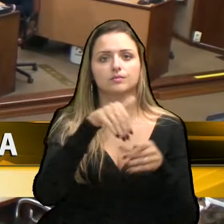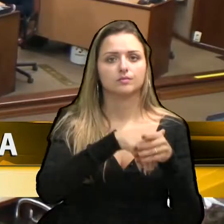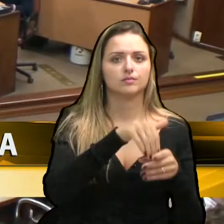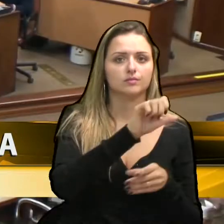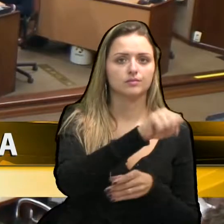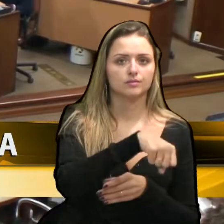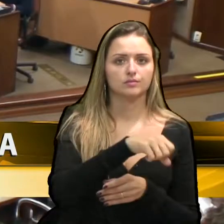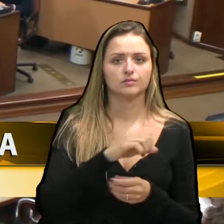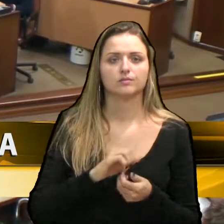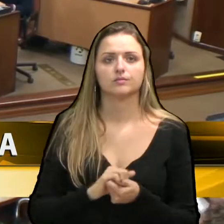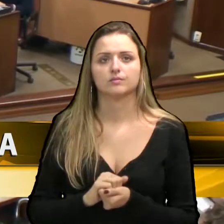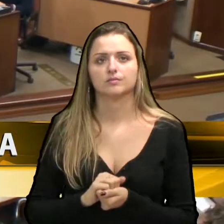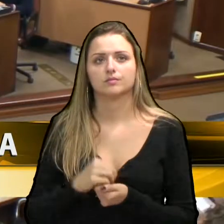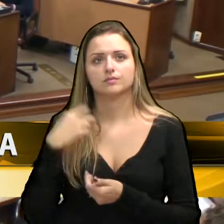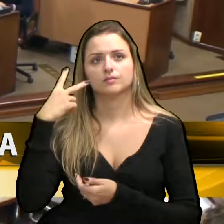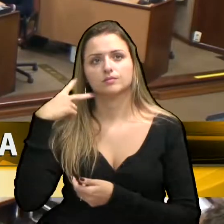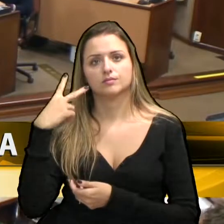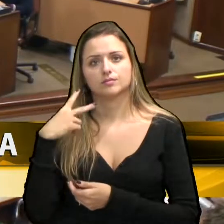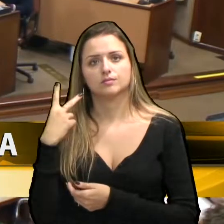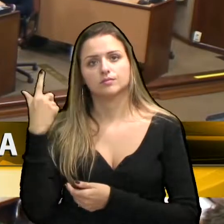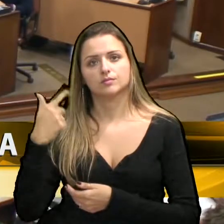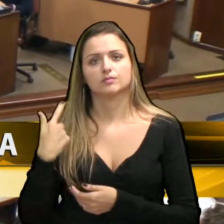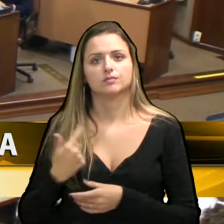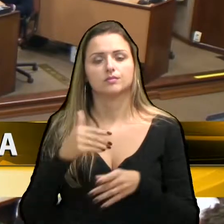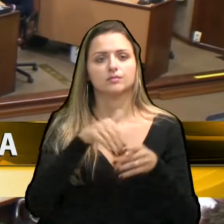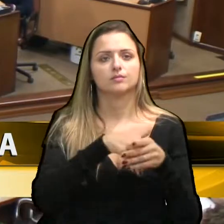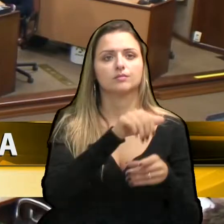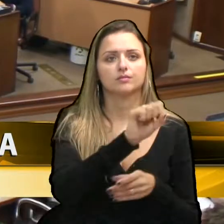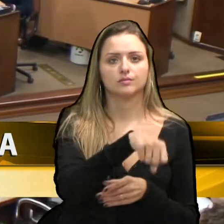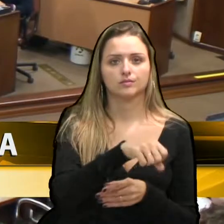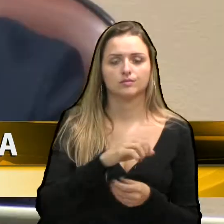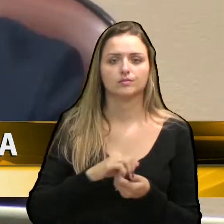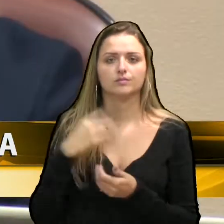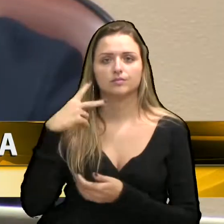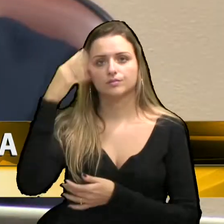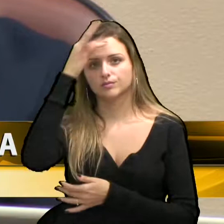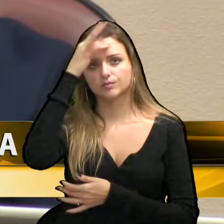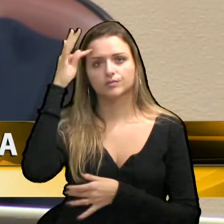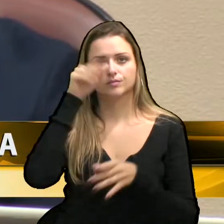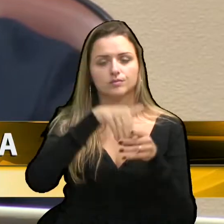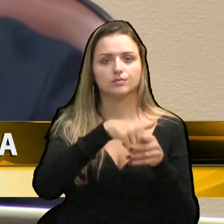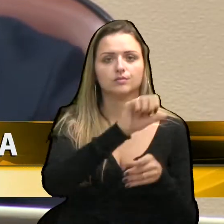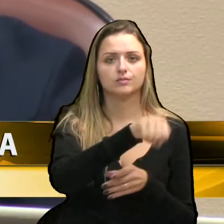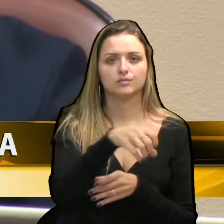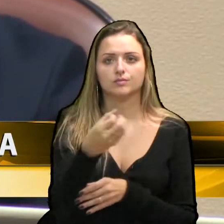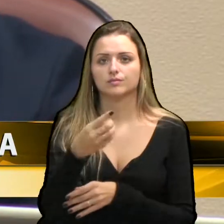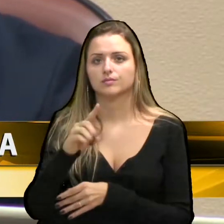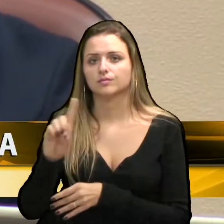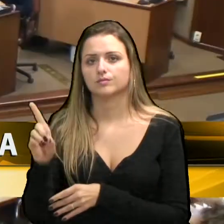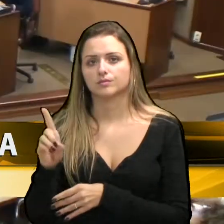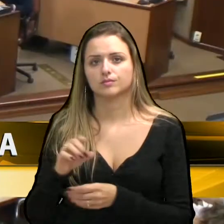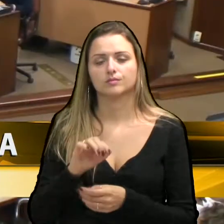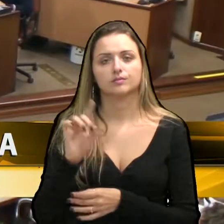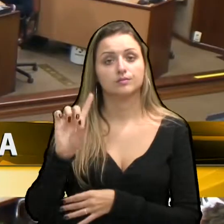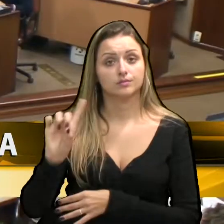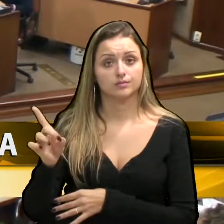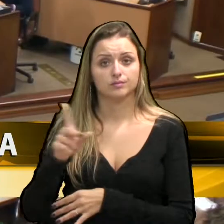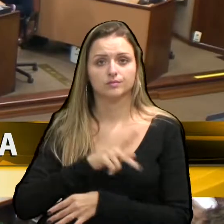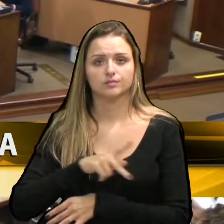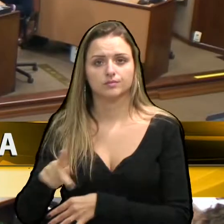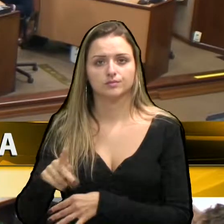sim. Vereadora Gladys Frisso votou sim. Vereador Gustavo Toigo, o senhor vota sim ou não? Não,